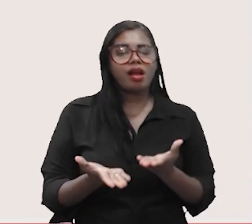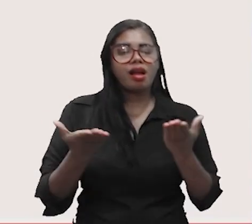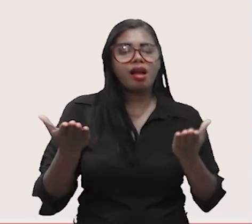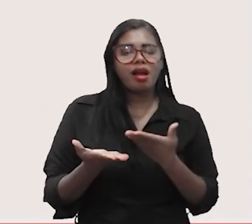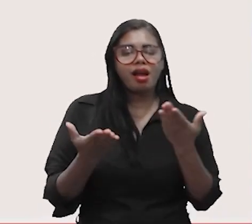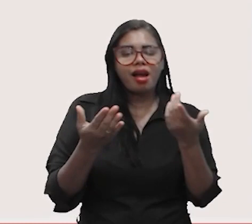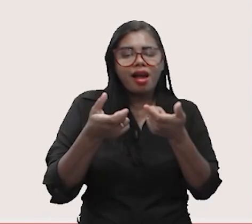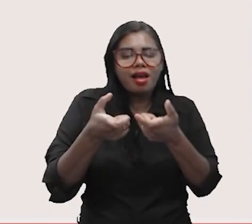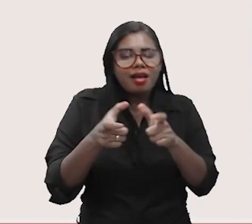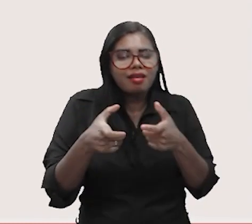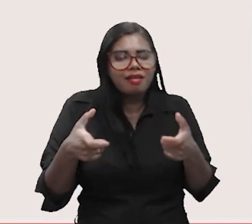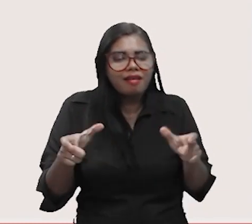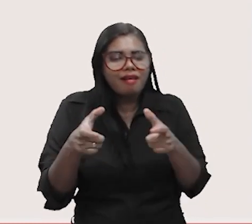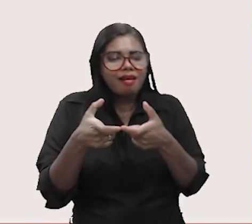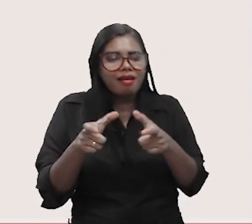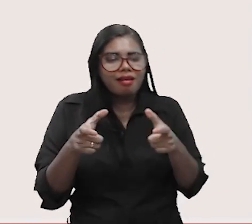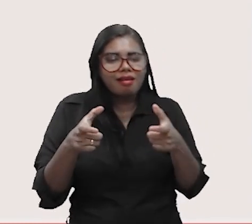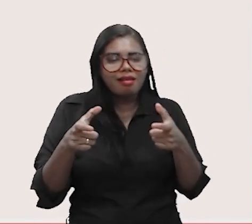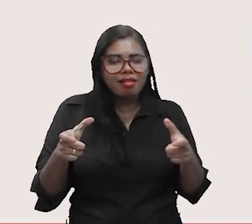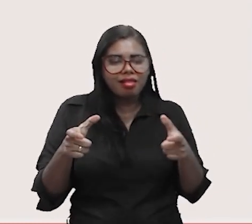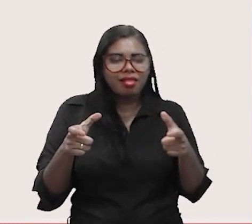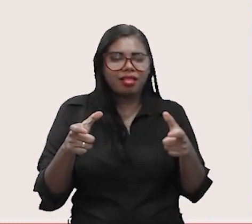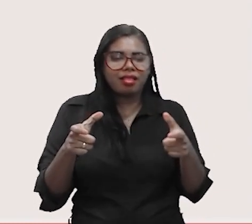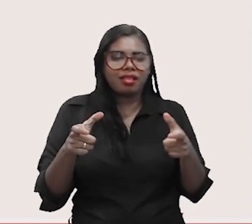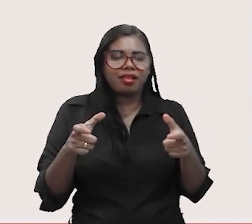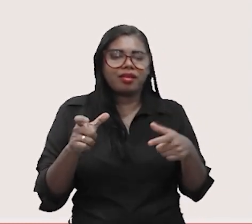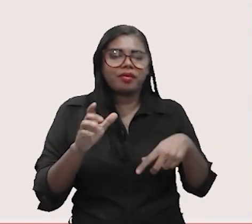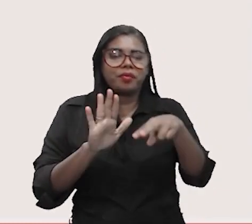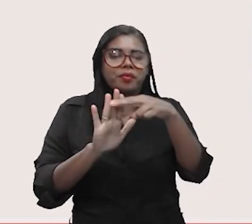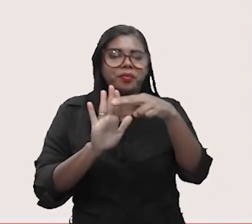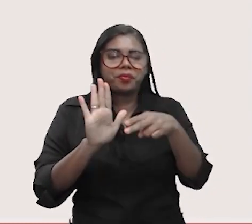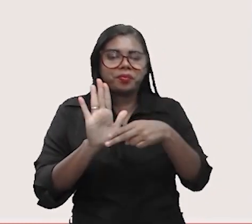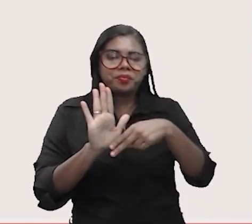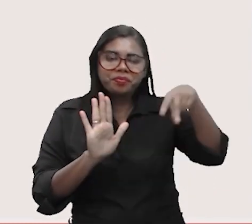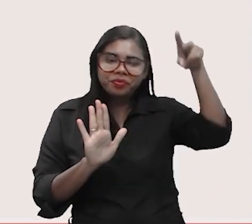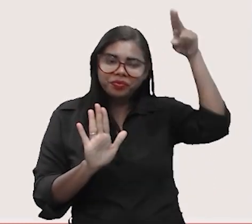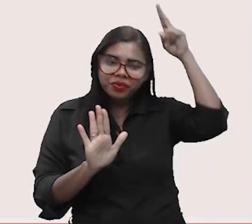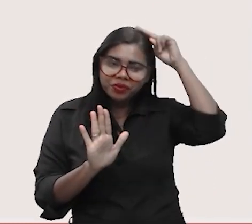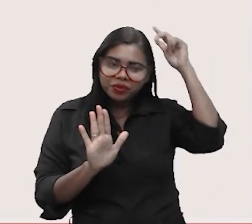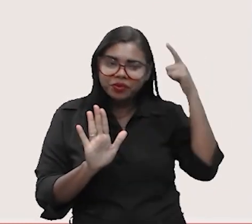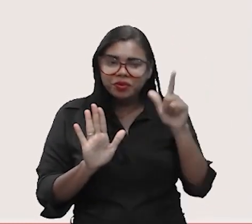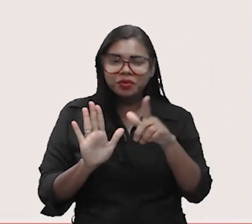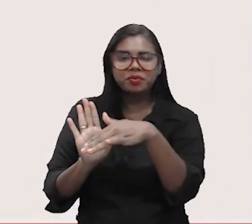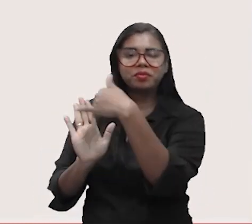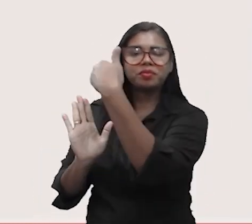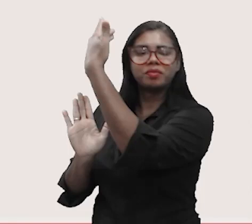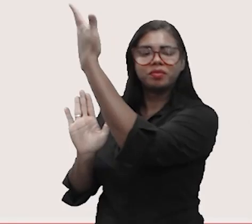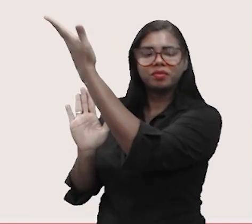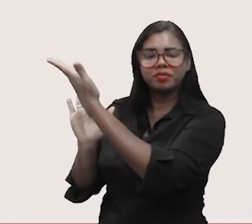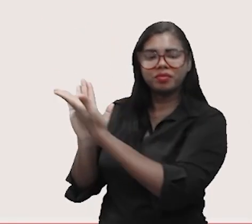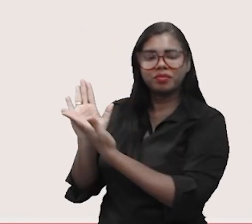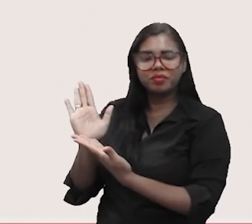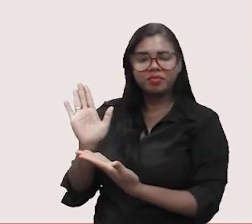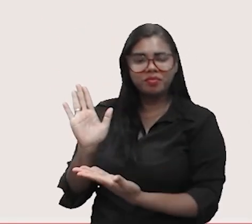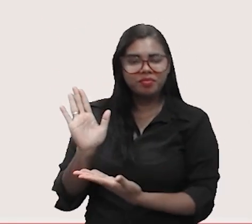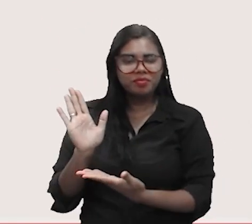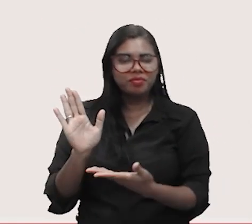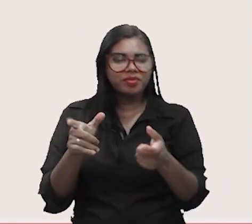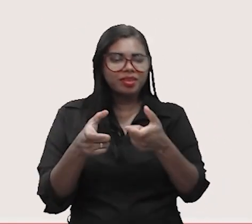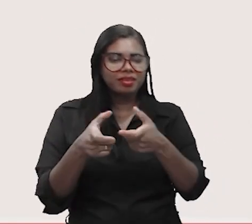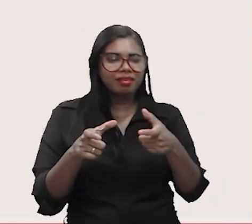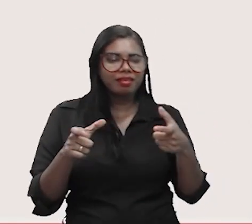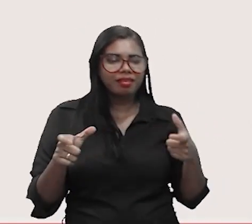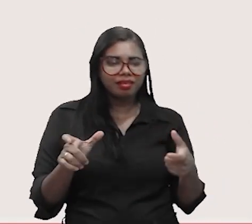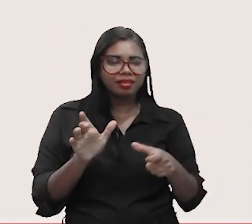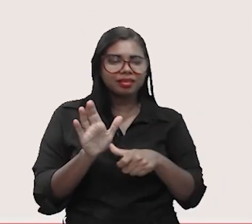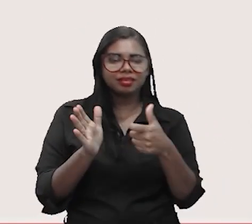norma culta. Então você não encontra o menor deslize gramatical na obra inteira, da primeira de capa a